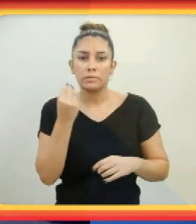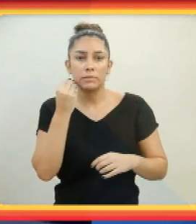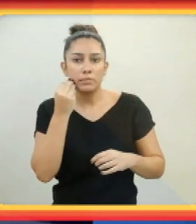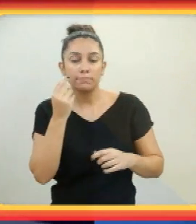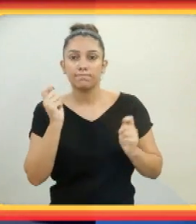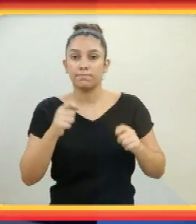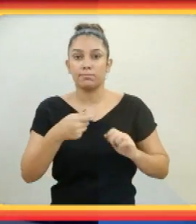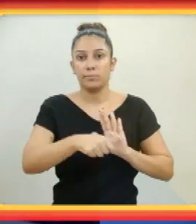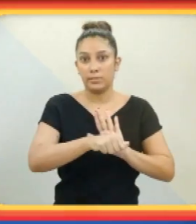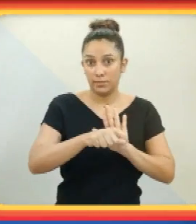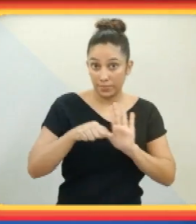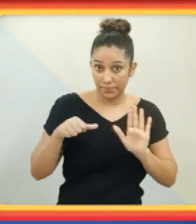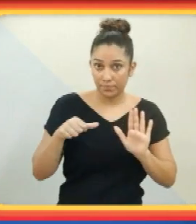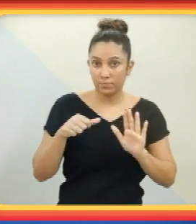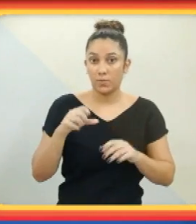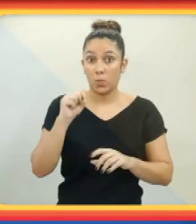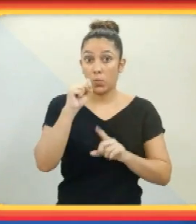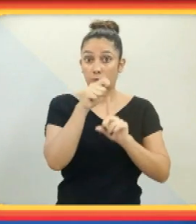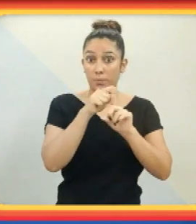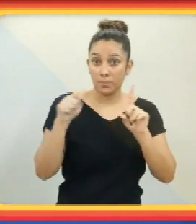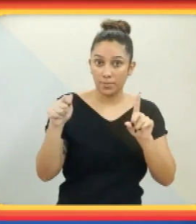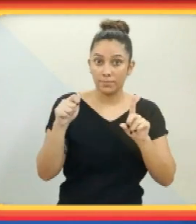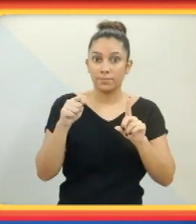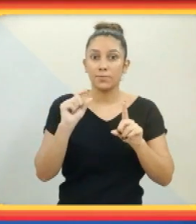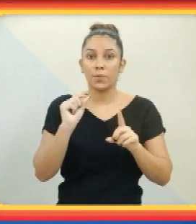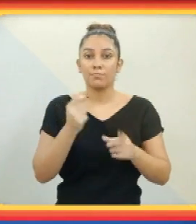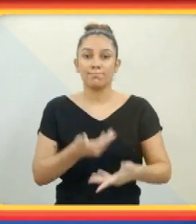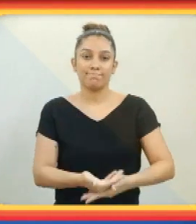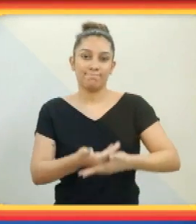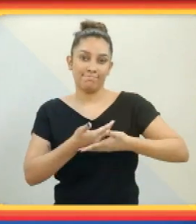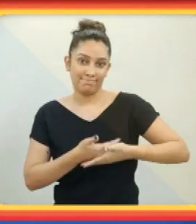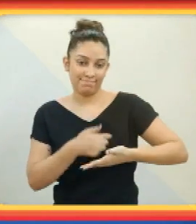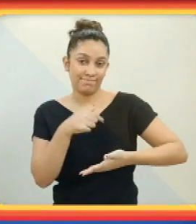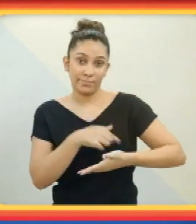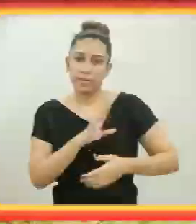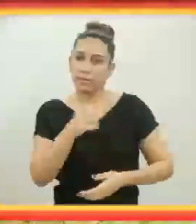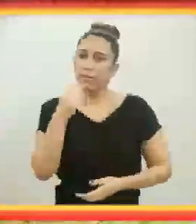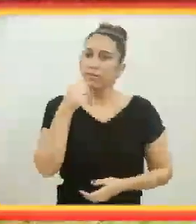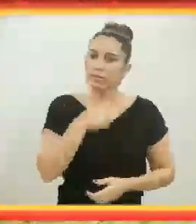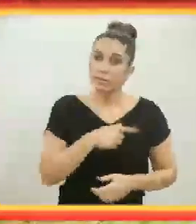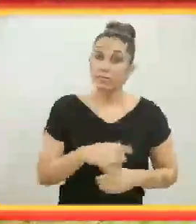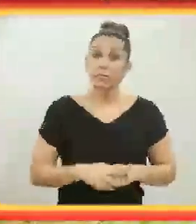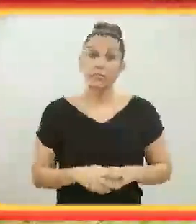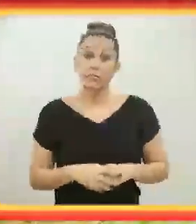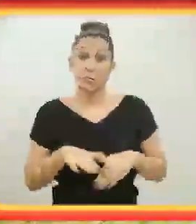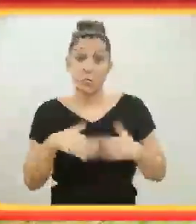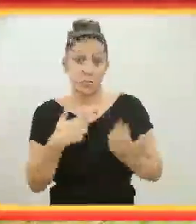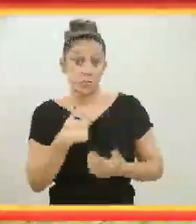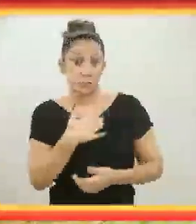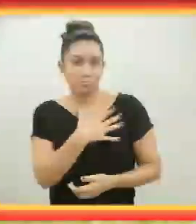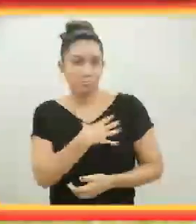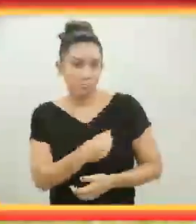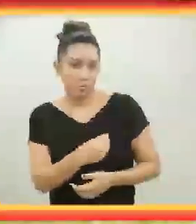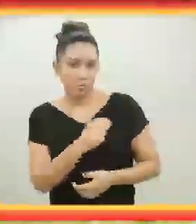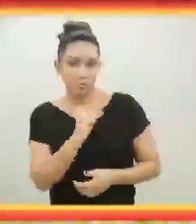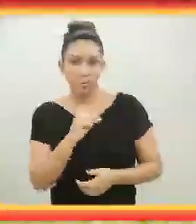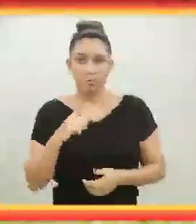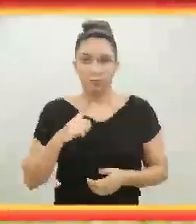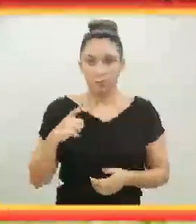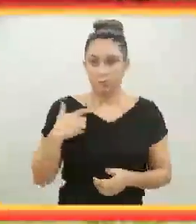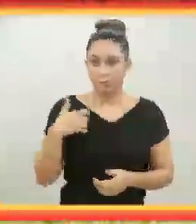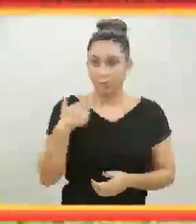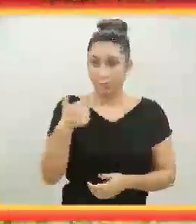que pudesse fazer a cesárea com 8 meses. Ela veio aos meus braços. E era engraçado que quando a minha filha tinha uns 10 anos de idade,